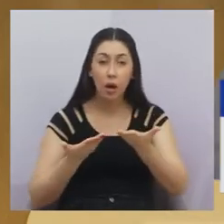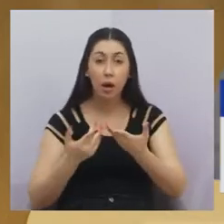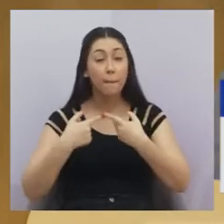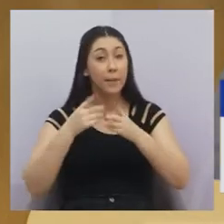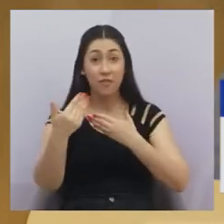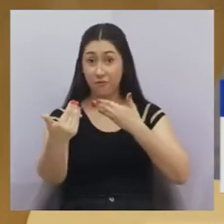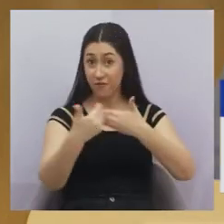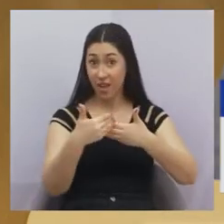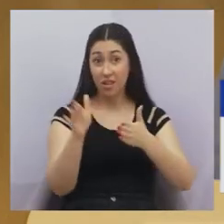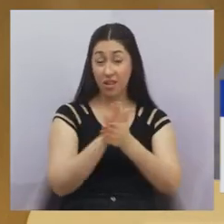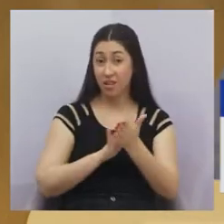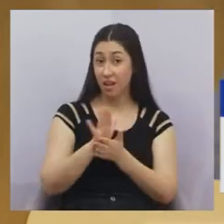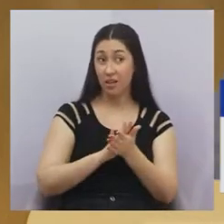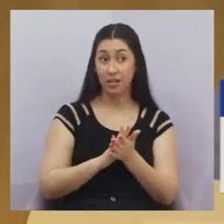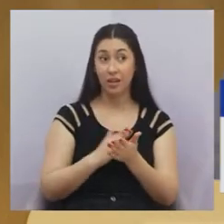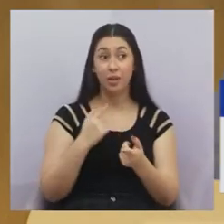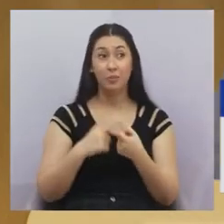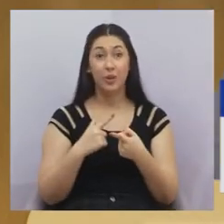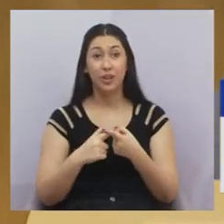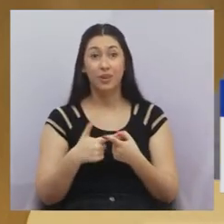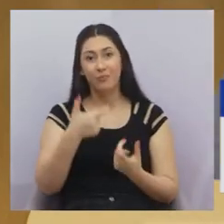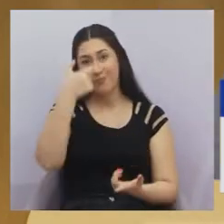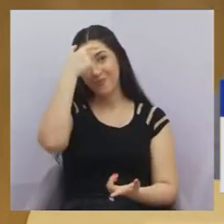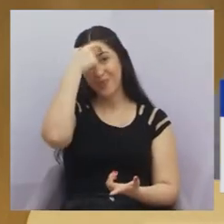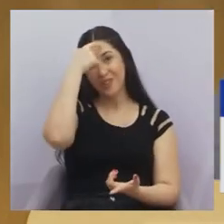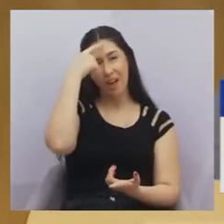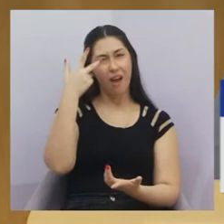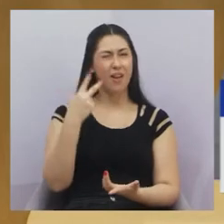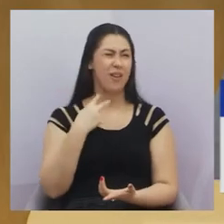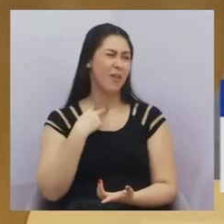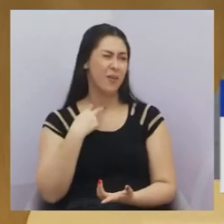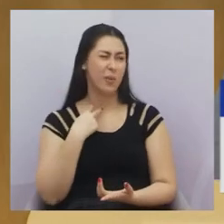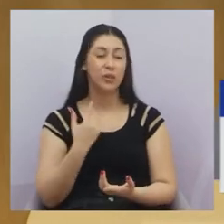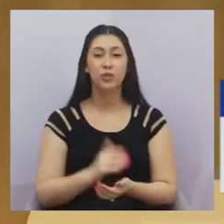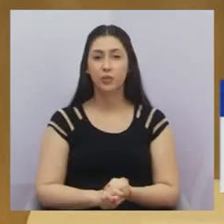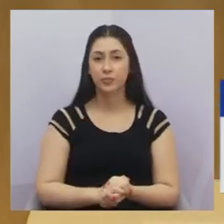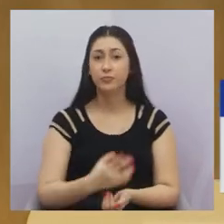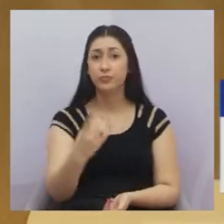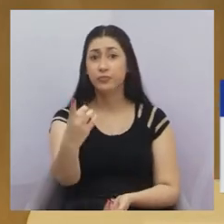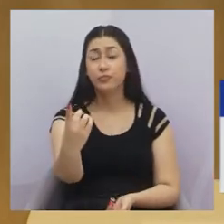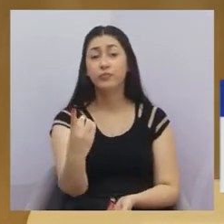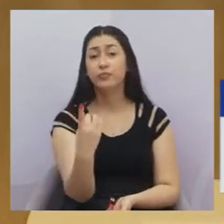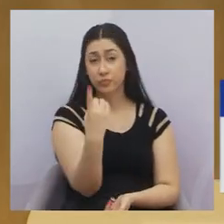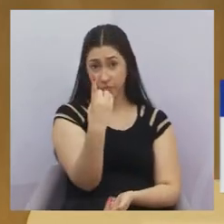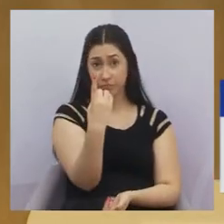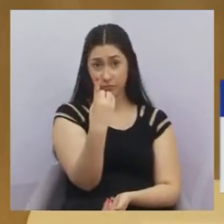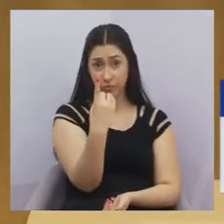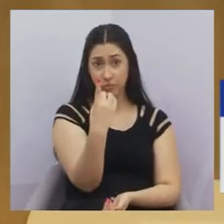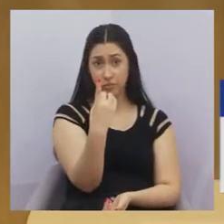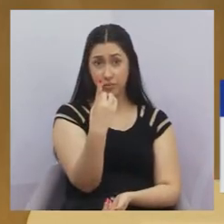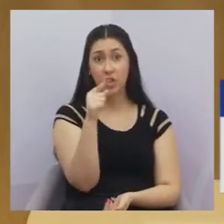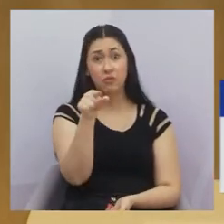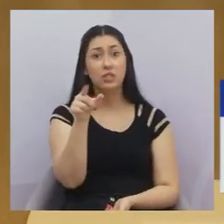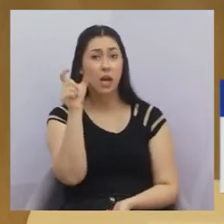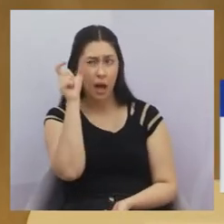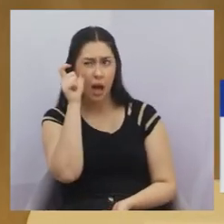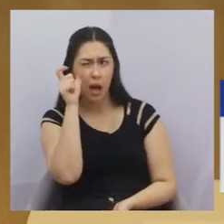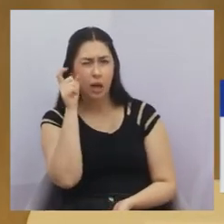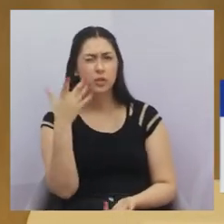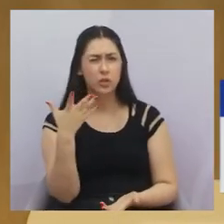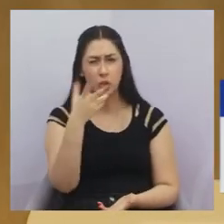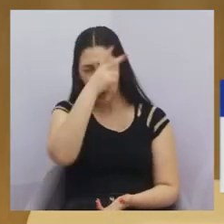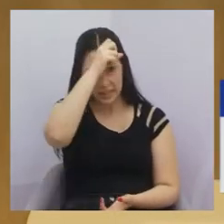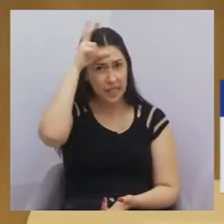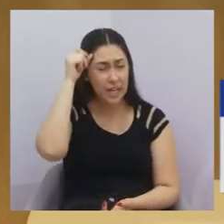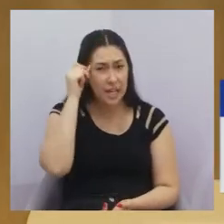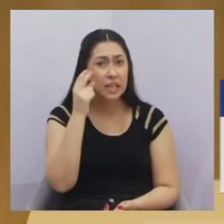mas não venho, porque a minha consciência não permite. Venho aqui, prefeito Isaías, e Vossa Excelência deve estar acompanhando a sessão de Câmara,